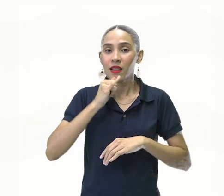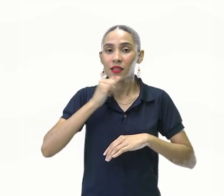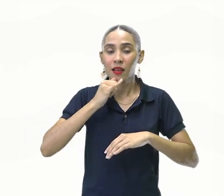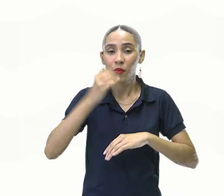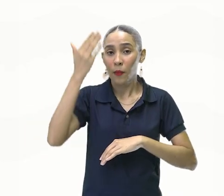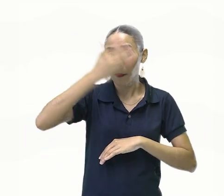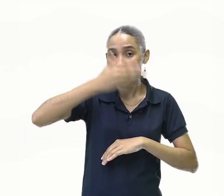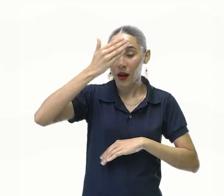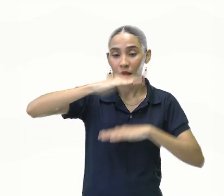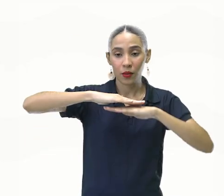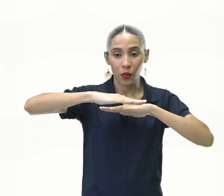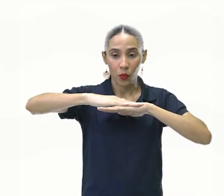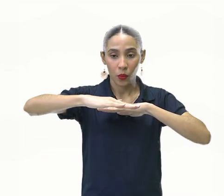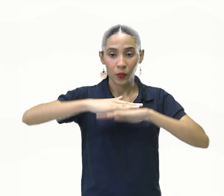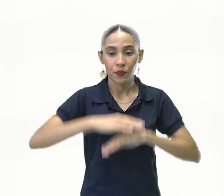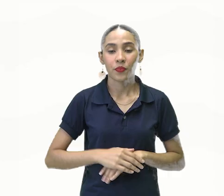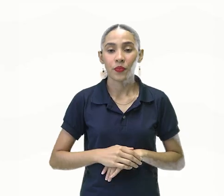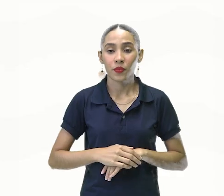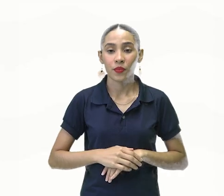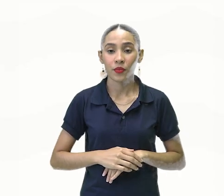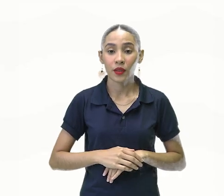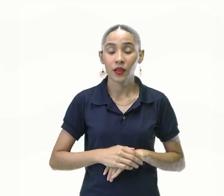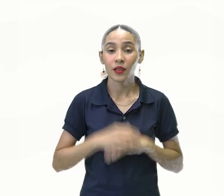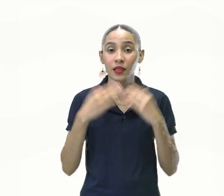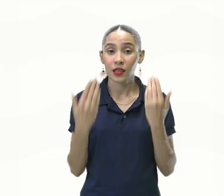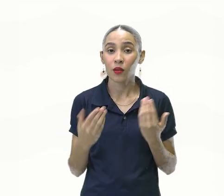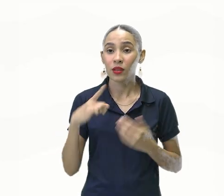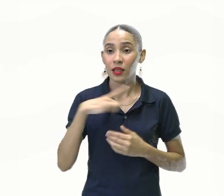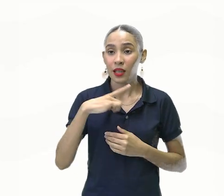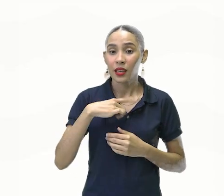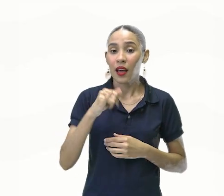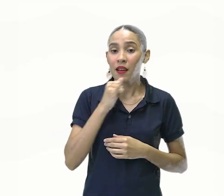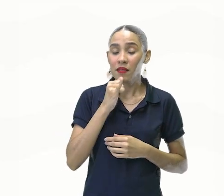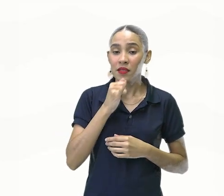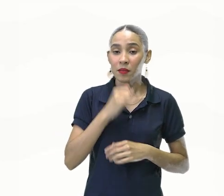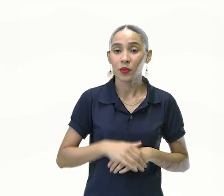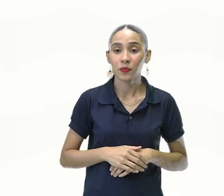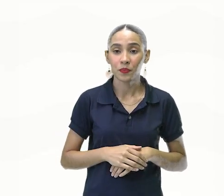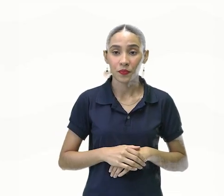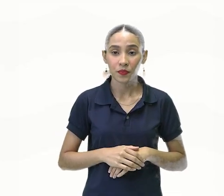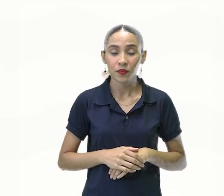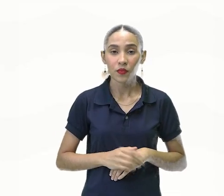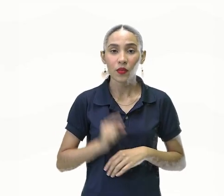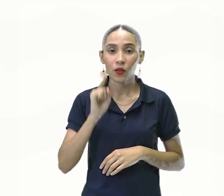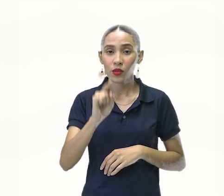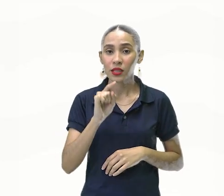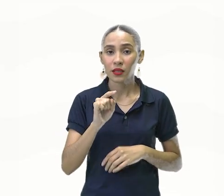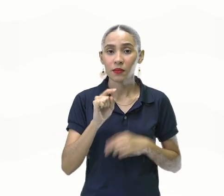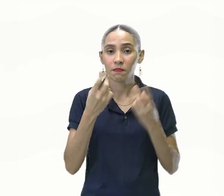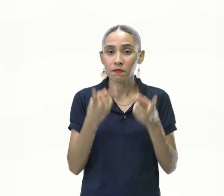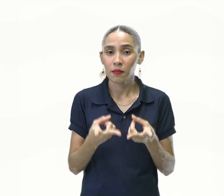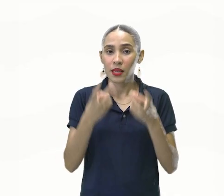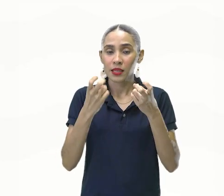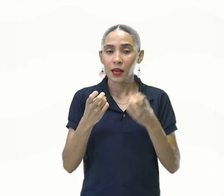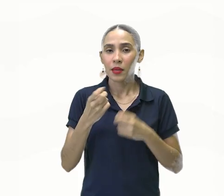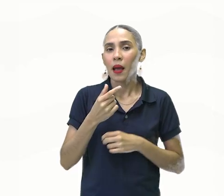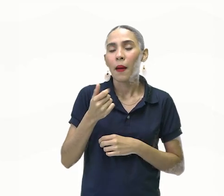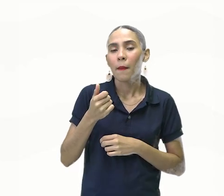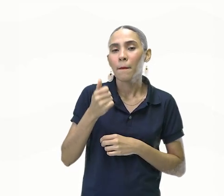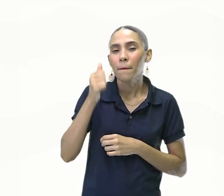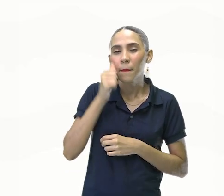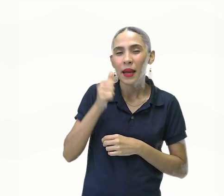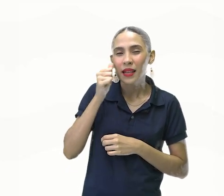meio de outras superfícies transparentes. Aí você tem, ó, quando você observa